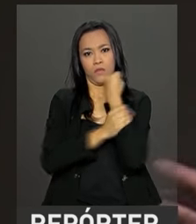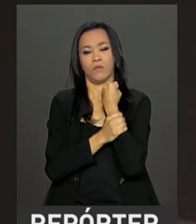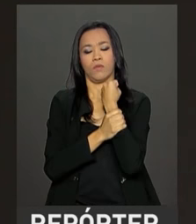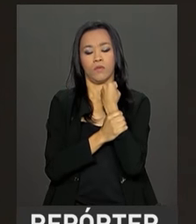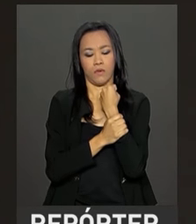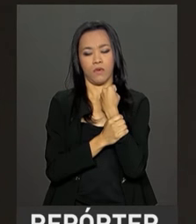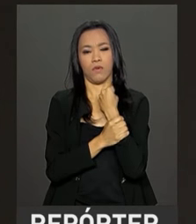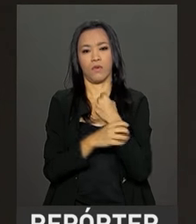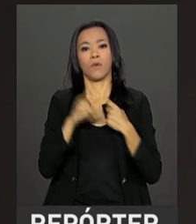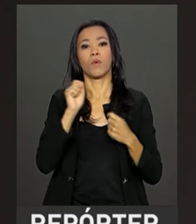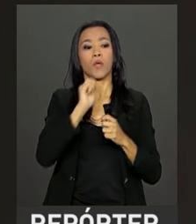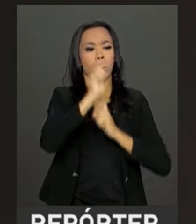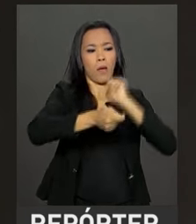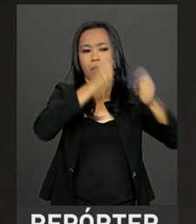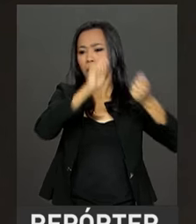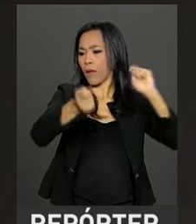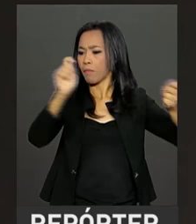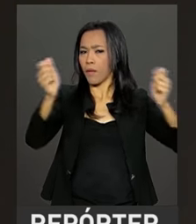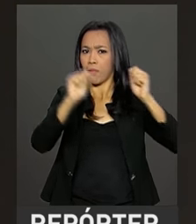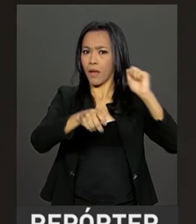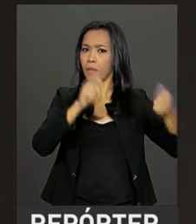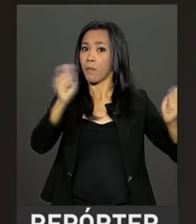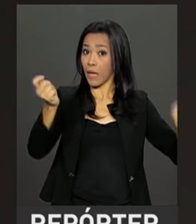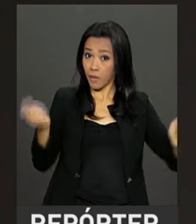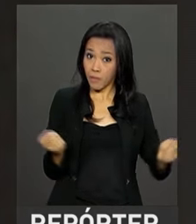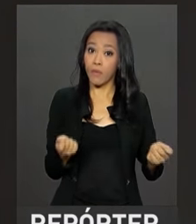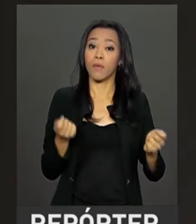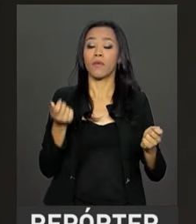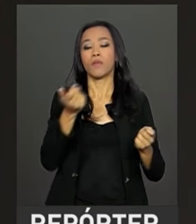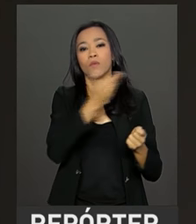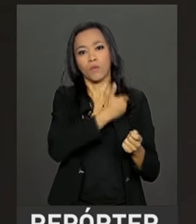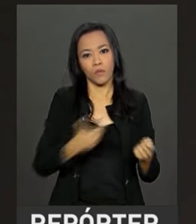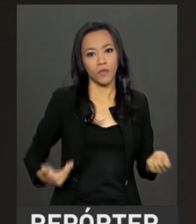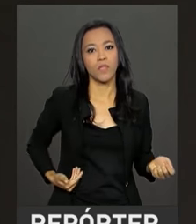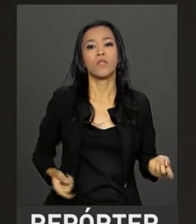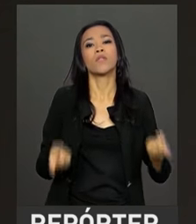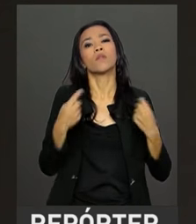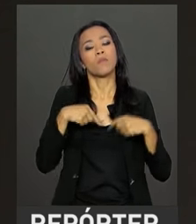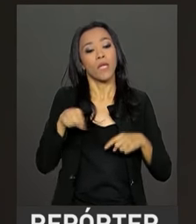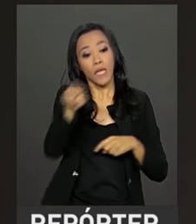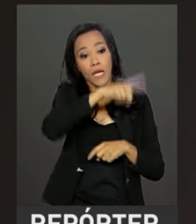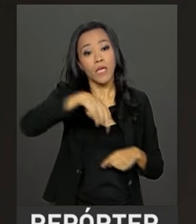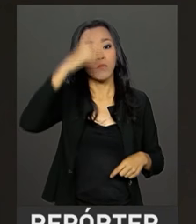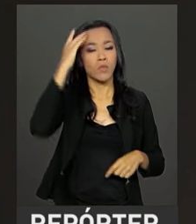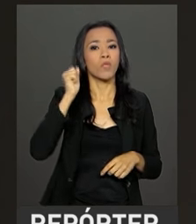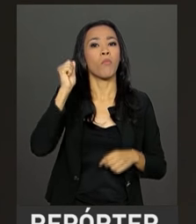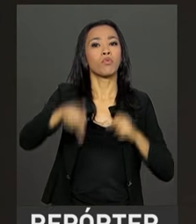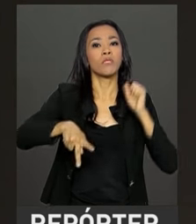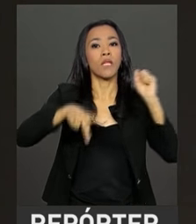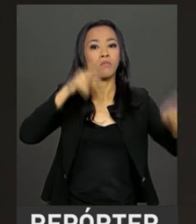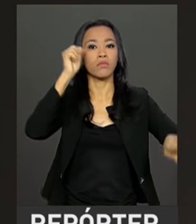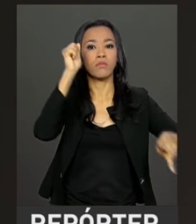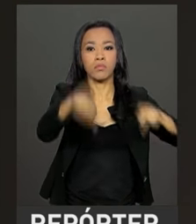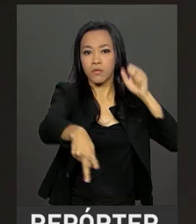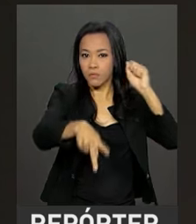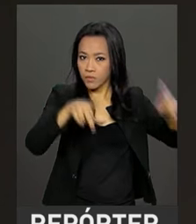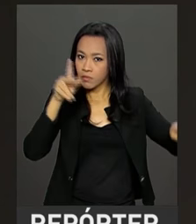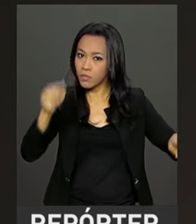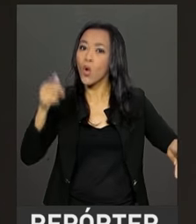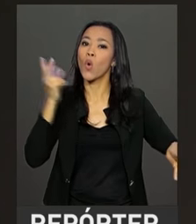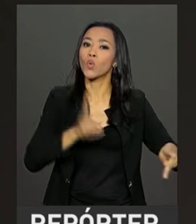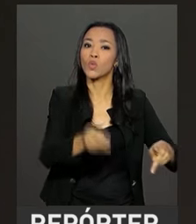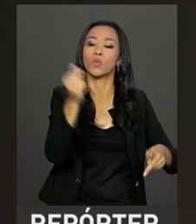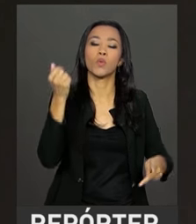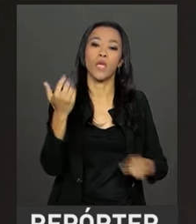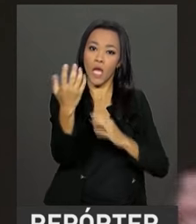das contas públicas para garantir e os aposentados atuais continue a receber as suas pensões especialmente